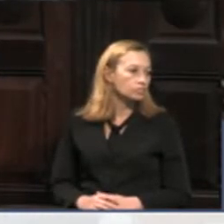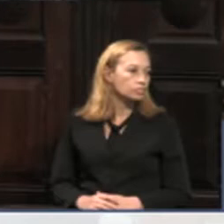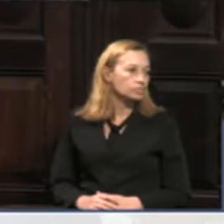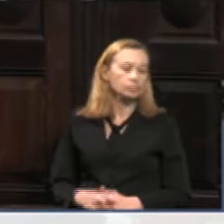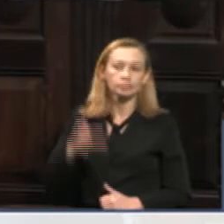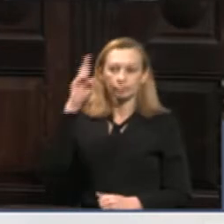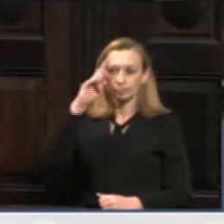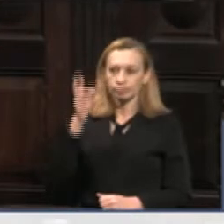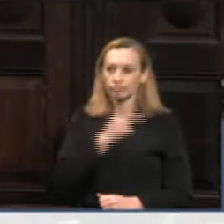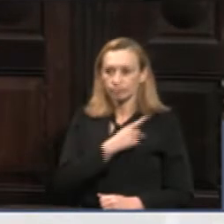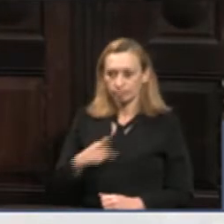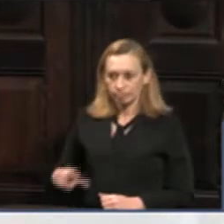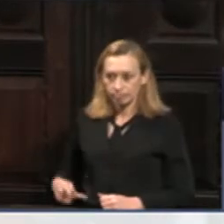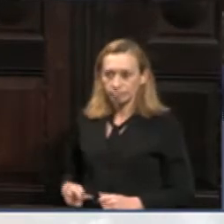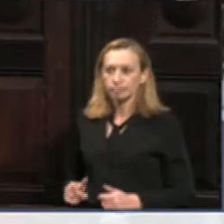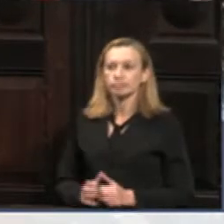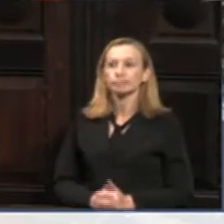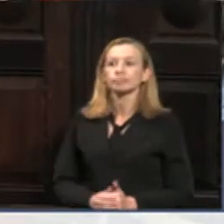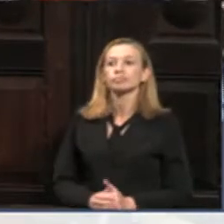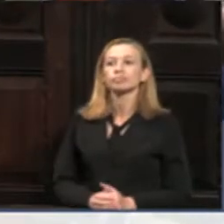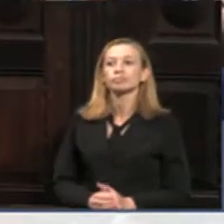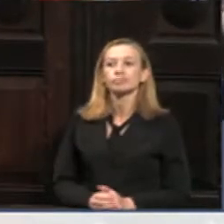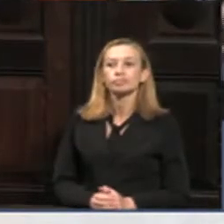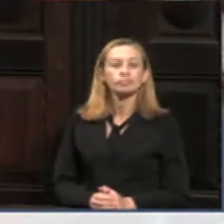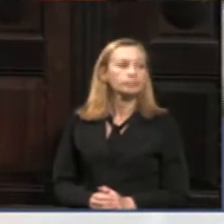Senhor presidente,